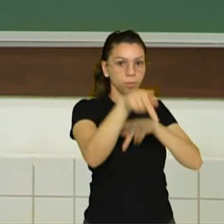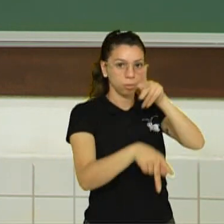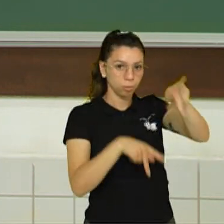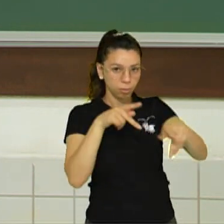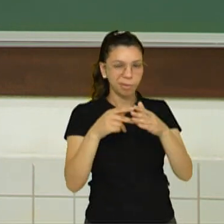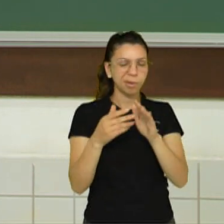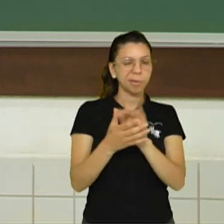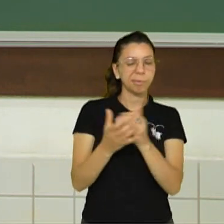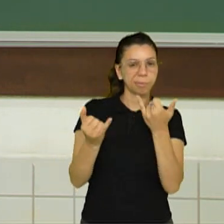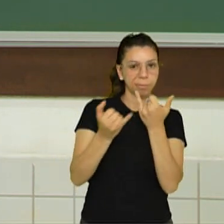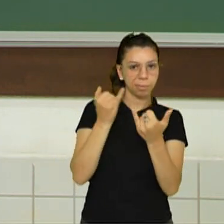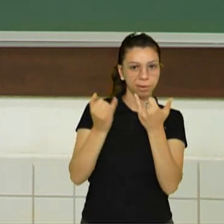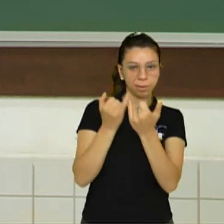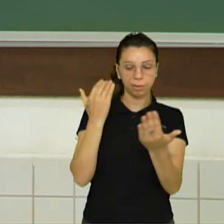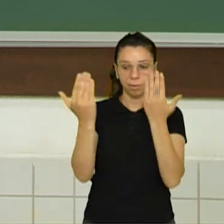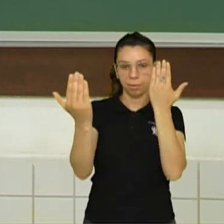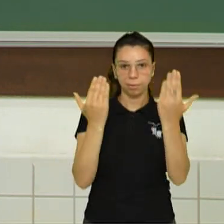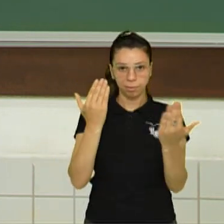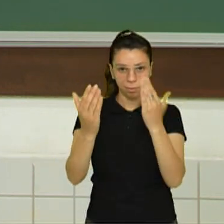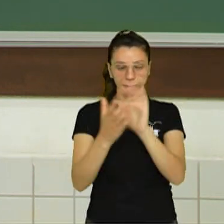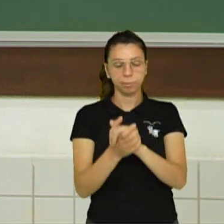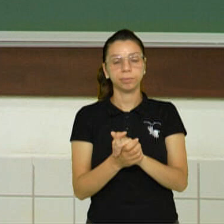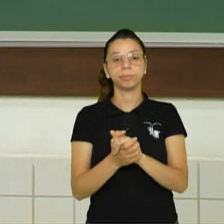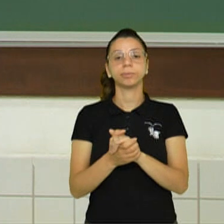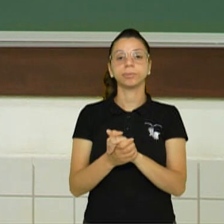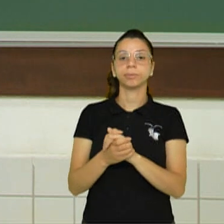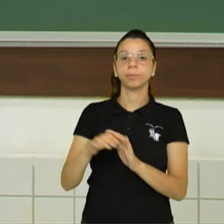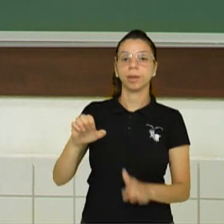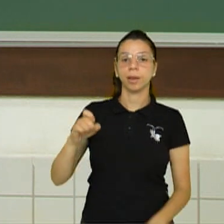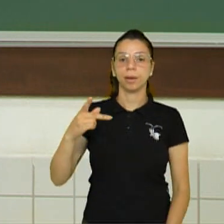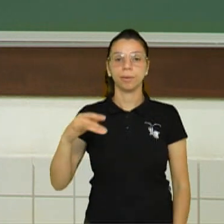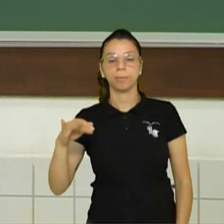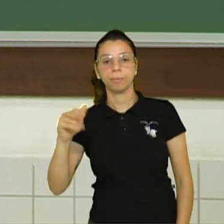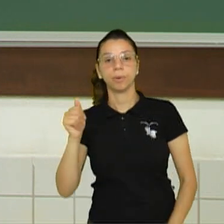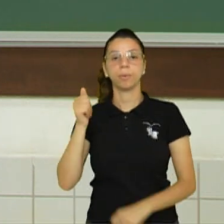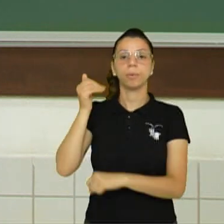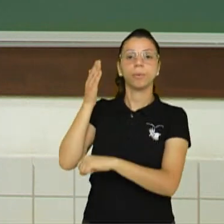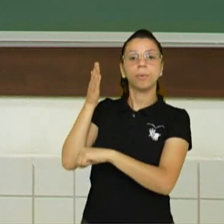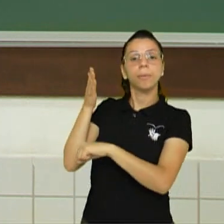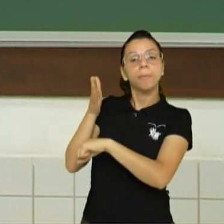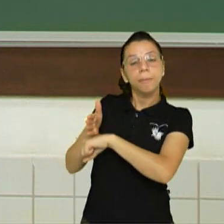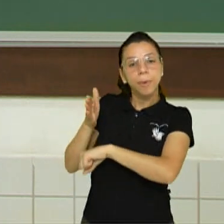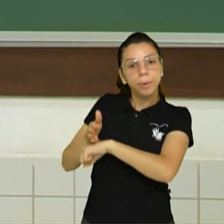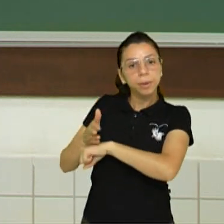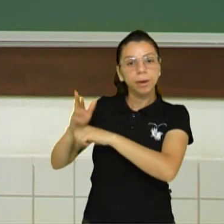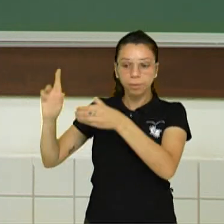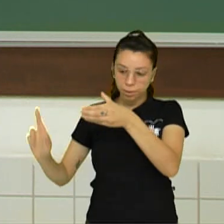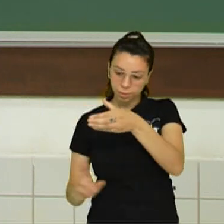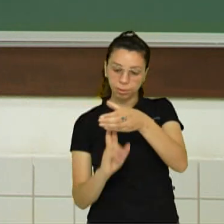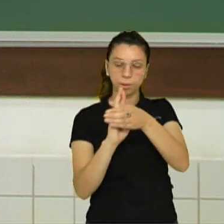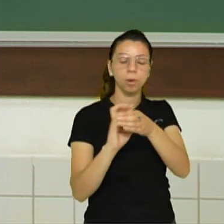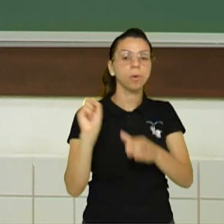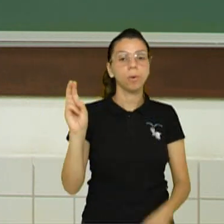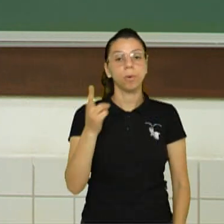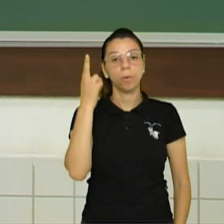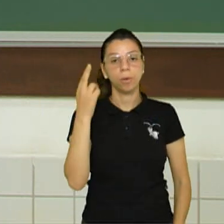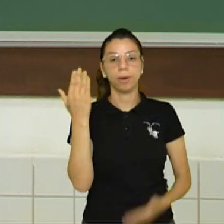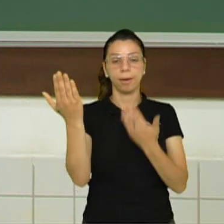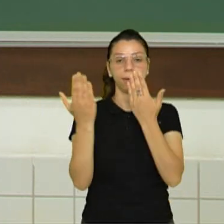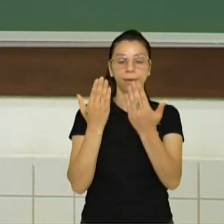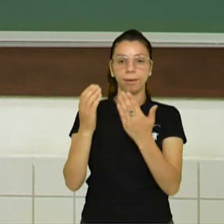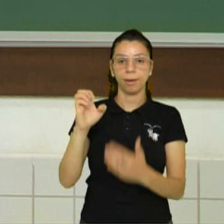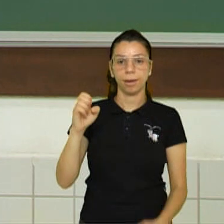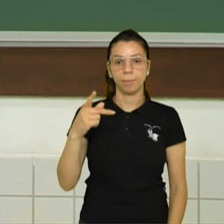épico moderno, ali o épico renascentista, se você também preferir, com o épico grego antigo,